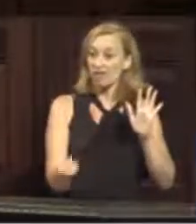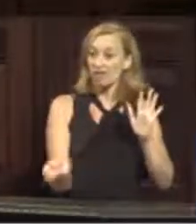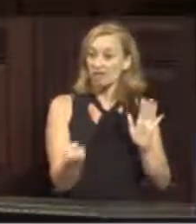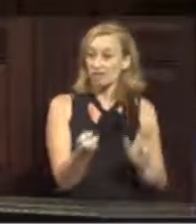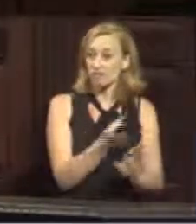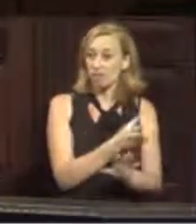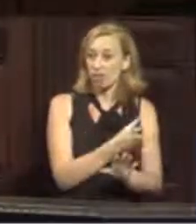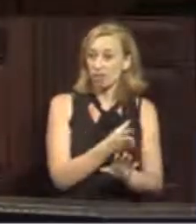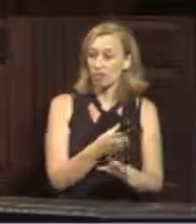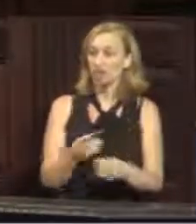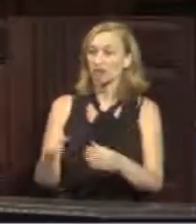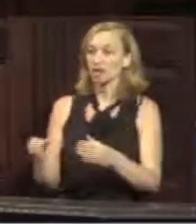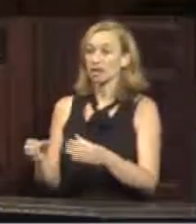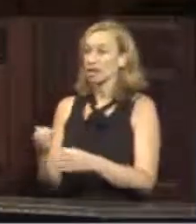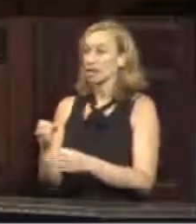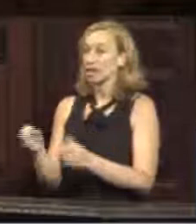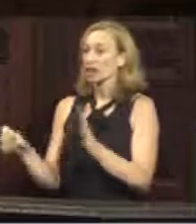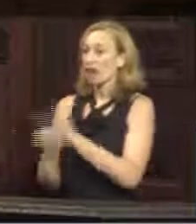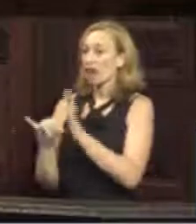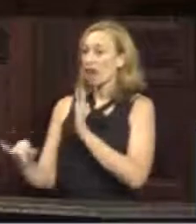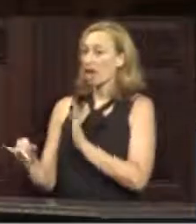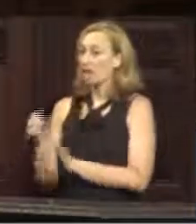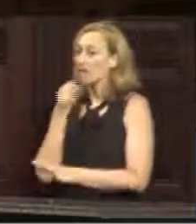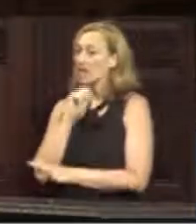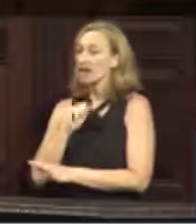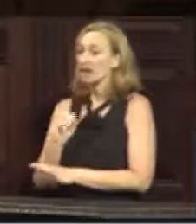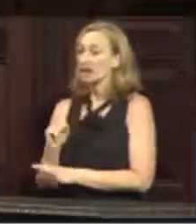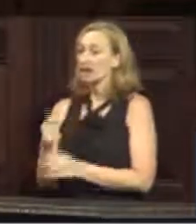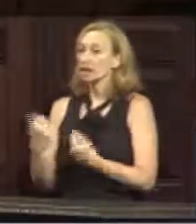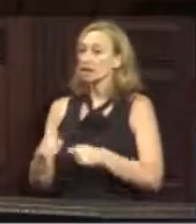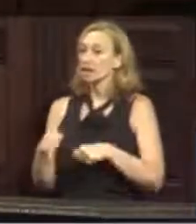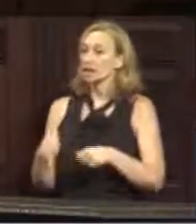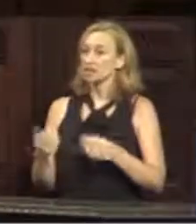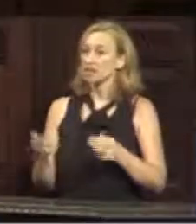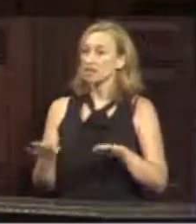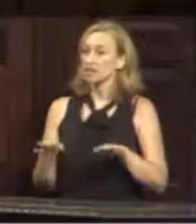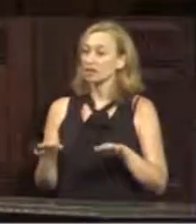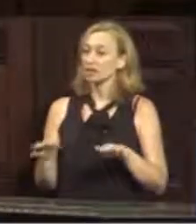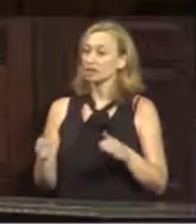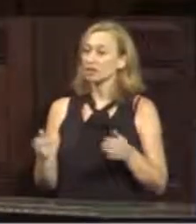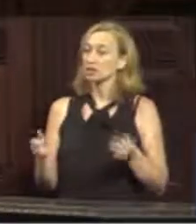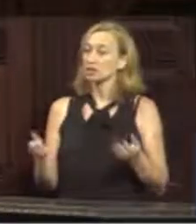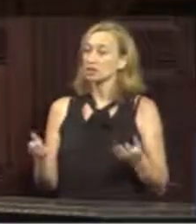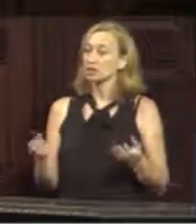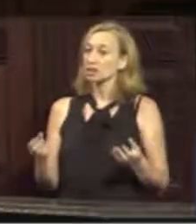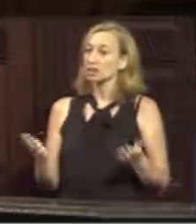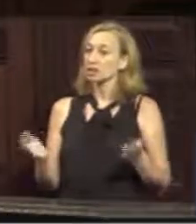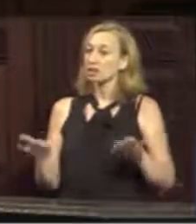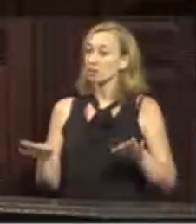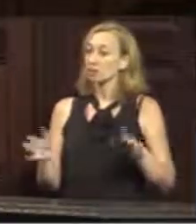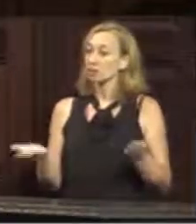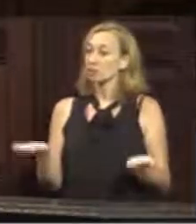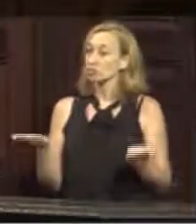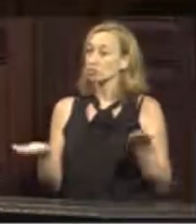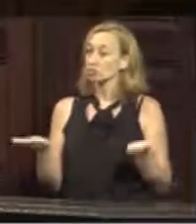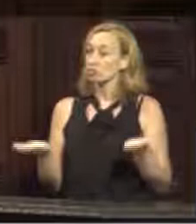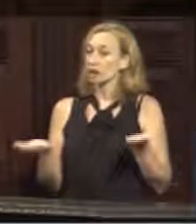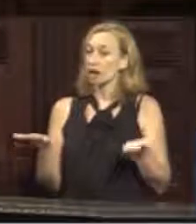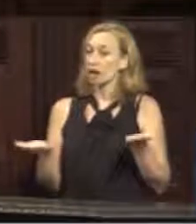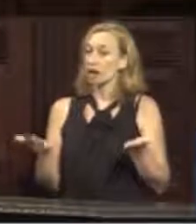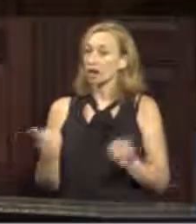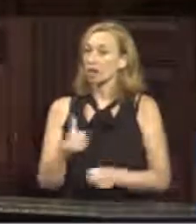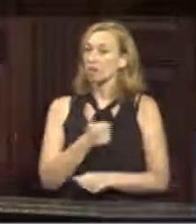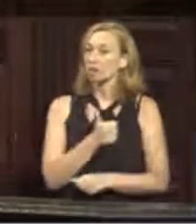nova começasse pelo menos meio a meio. E o que se decidiu o governo na transição? No primeiro